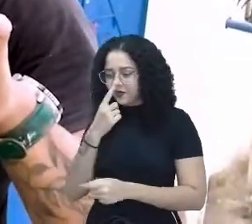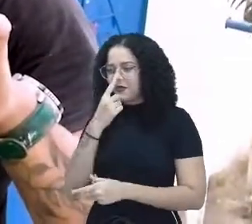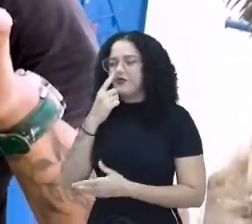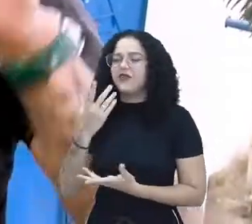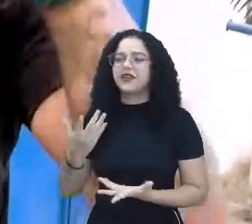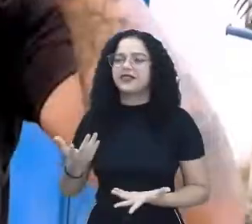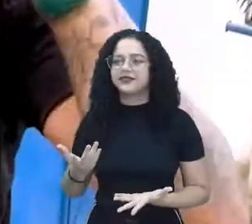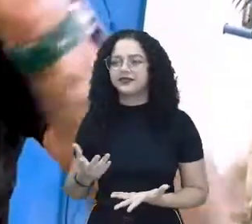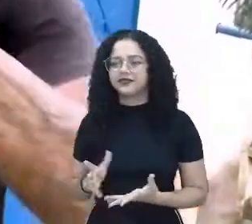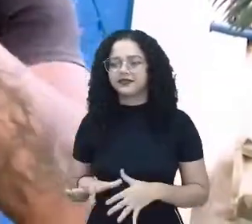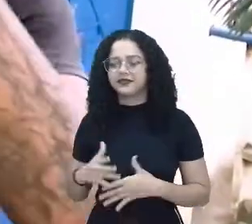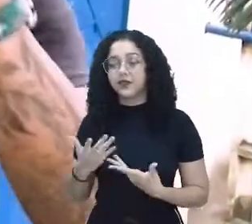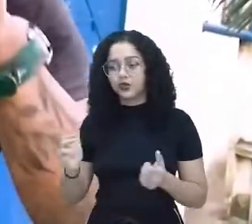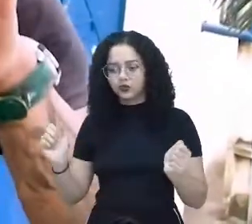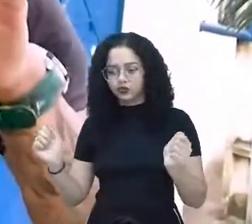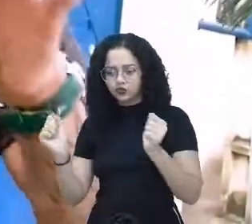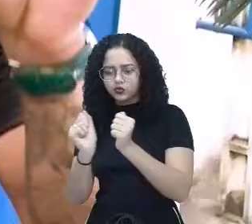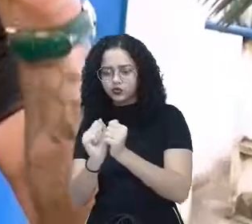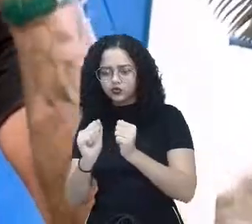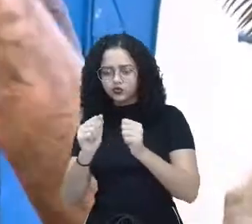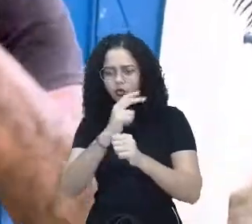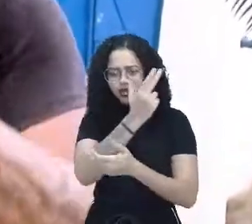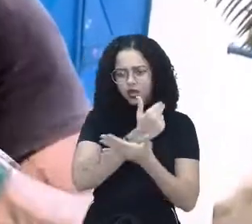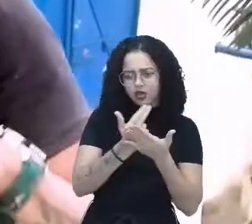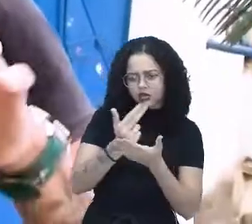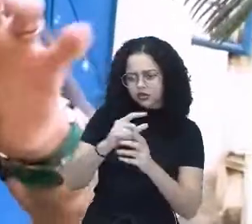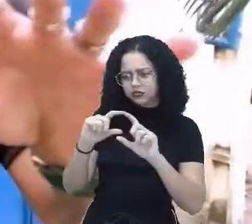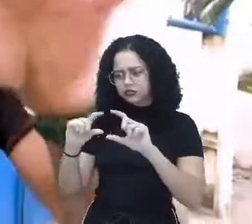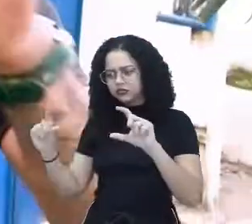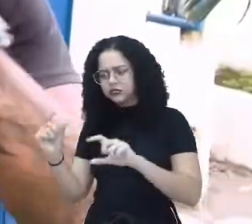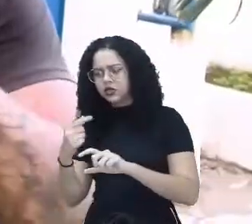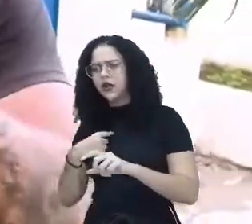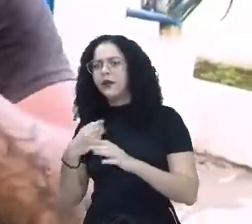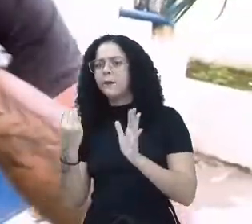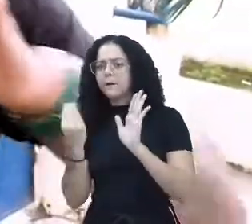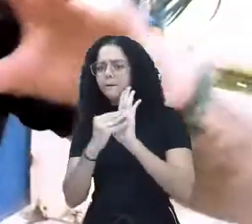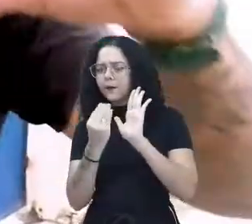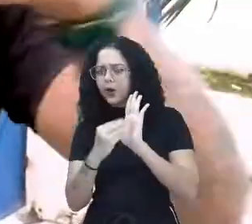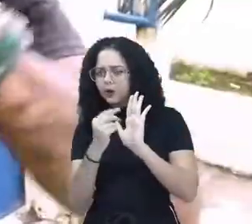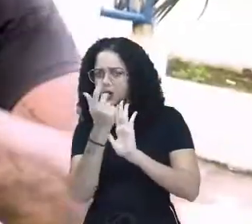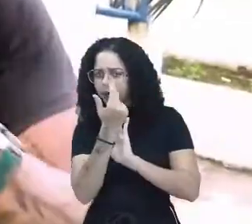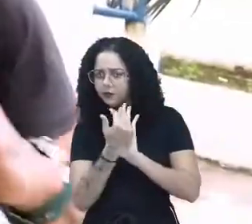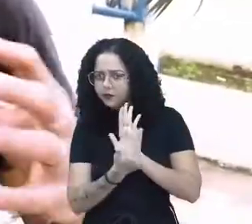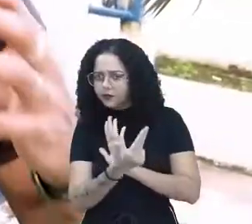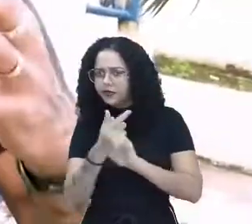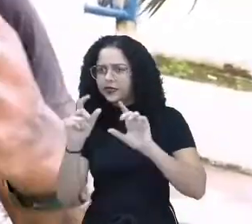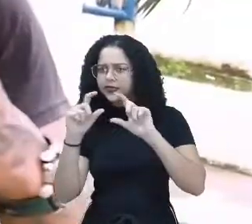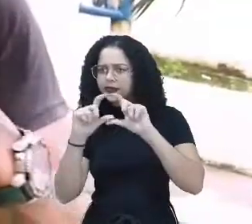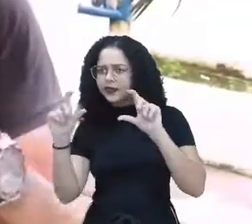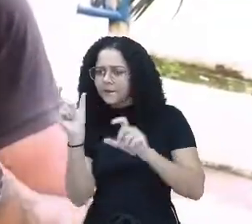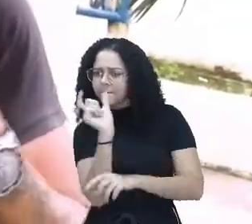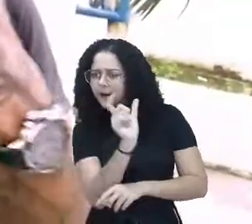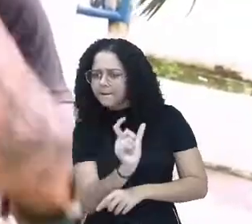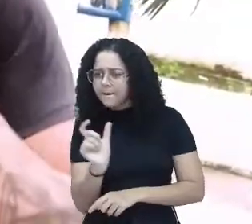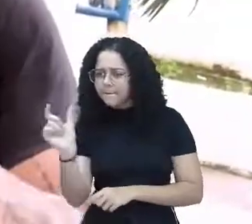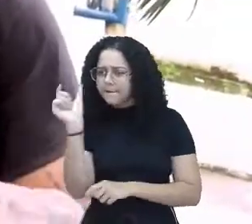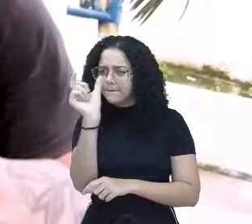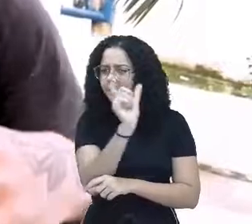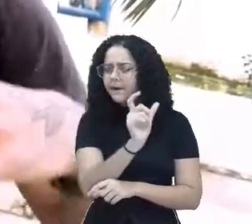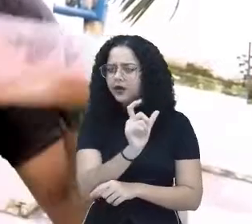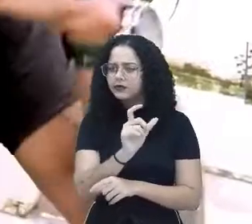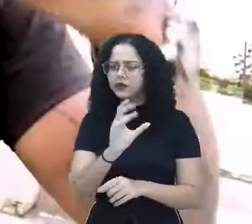afetos. E aí, junto àquilo tudo, eu ainda boto outras palavras que estão dentro desse senso, dessa necessidade também que nascem do